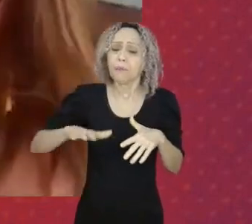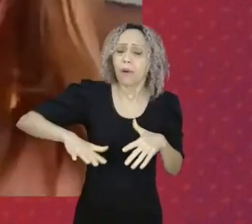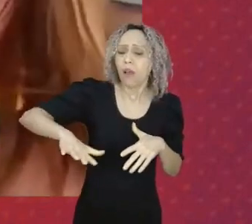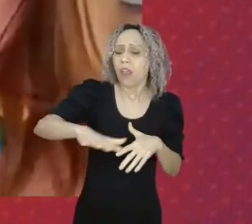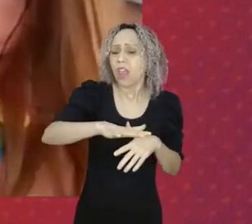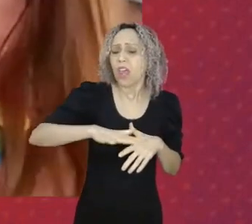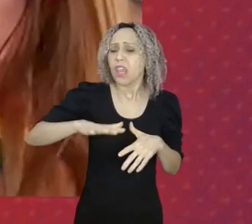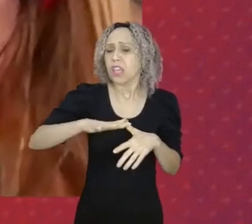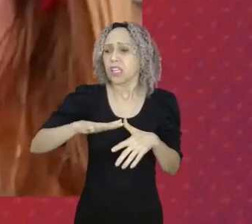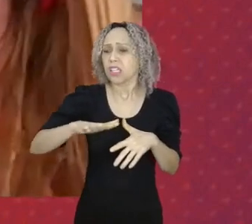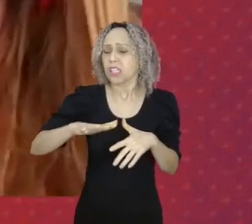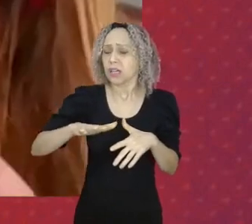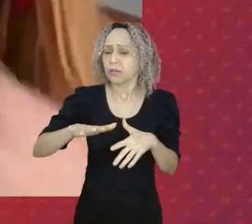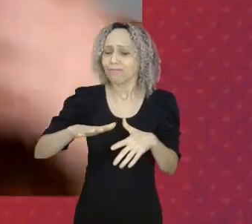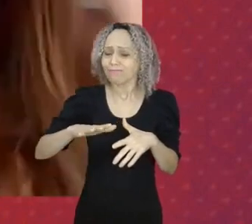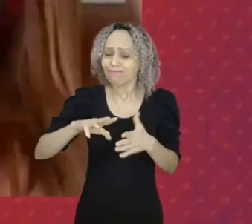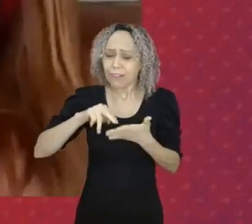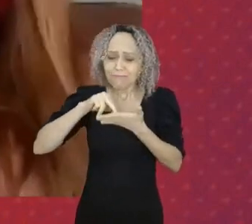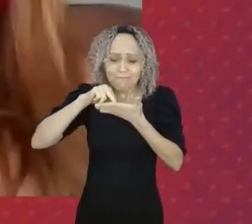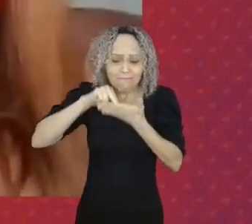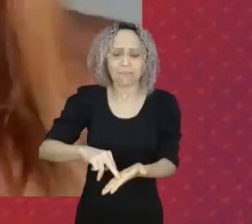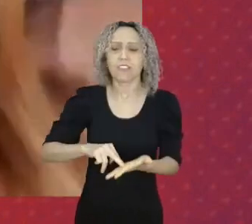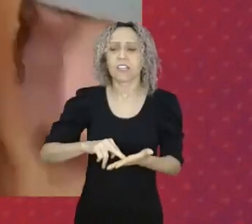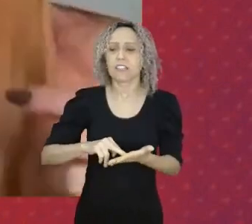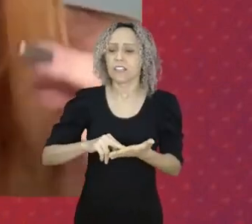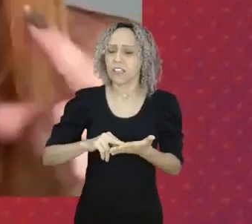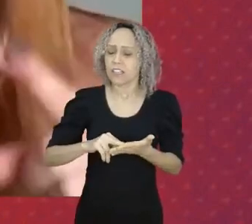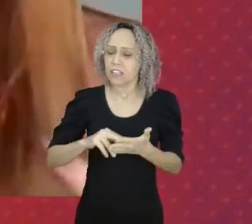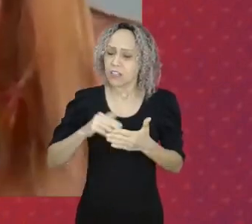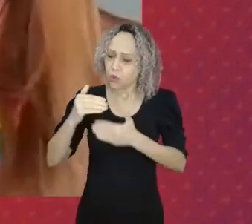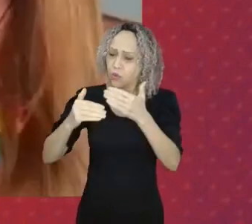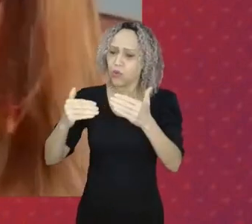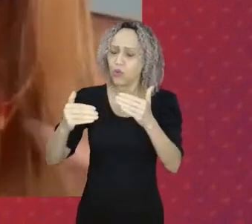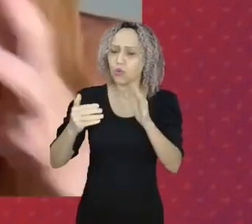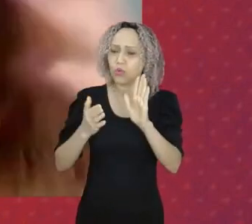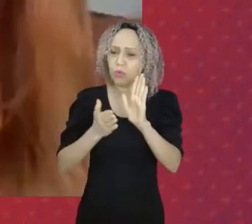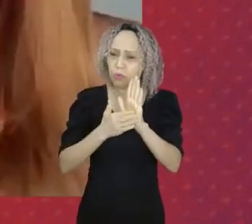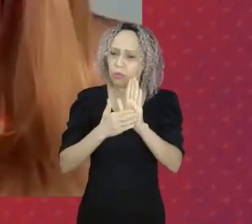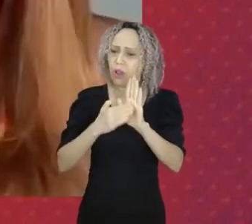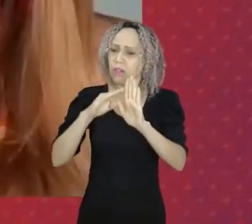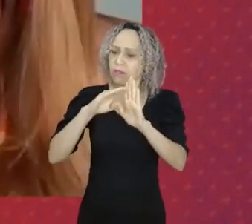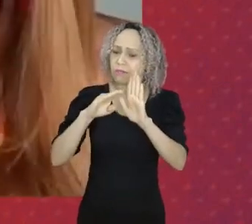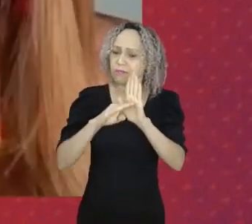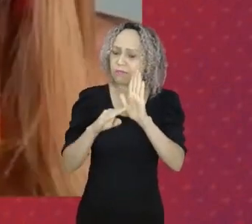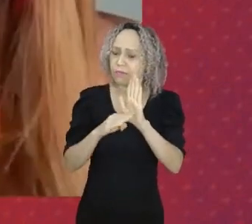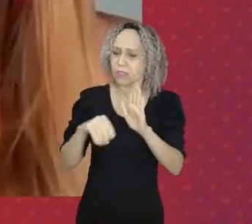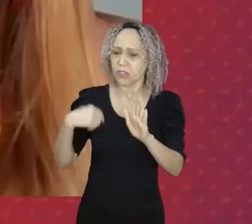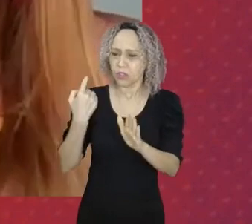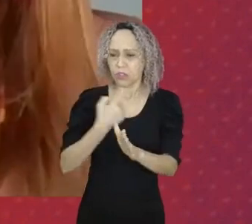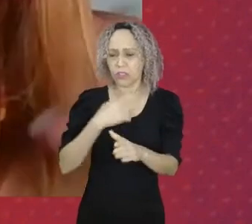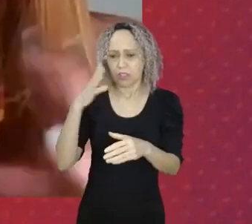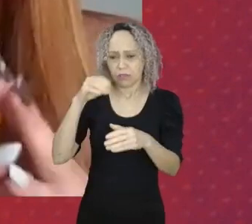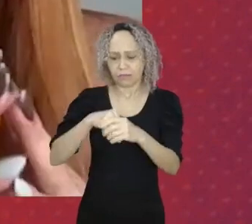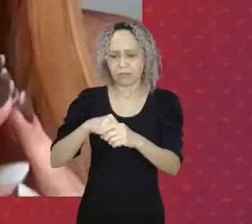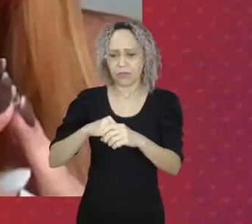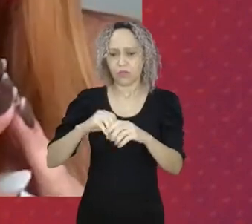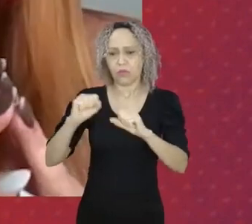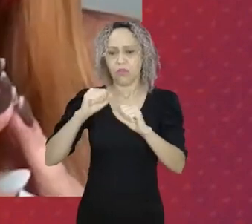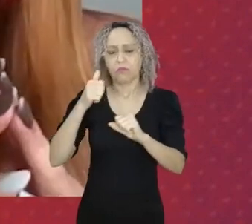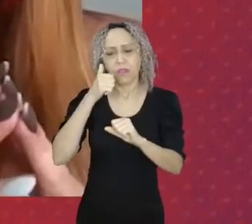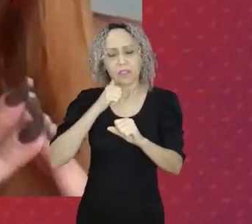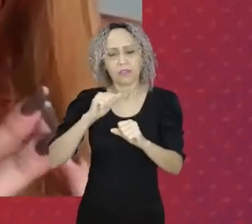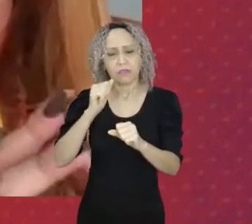construir conjuntamente, né, as pautas que nós vamos entender como as pautas femininas.